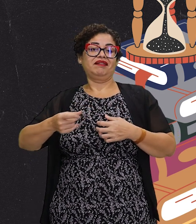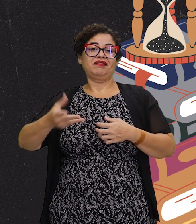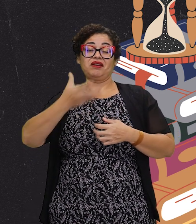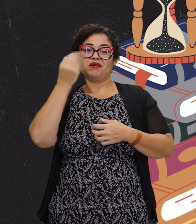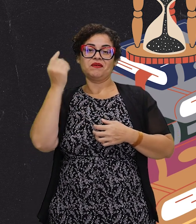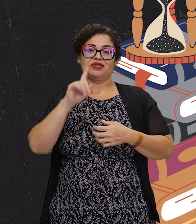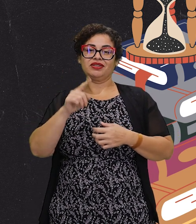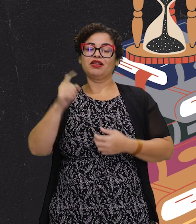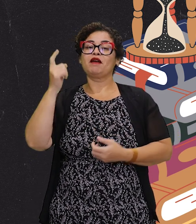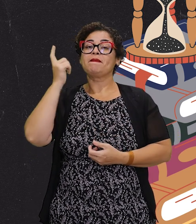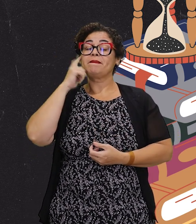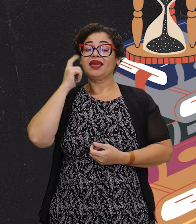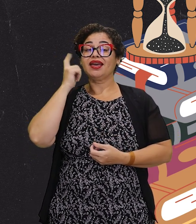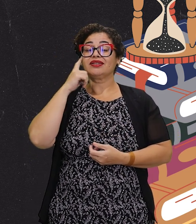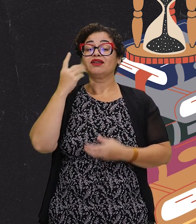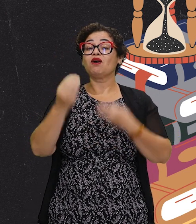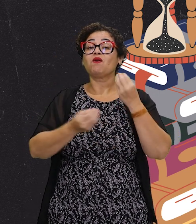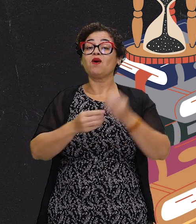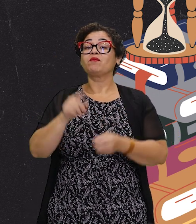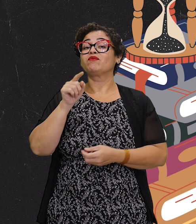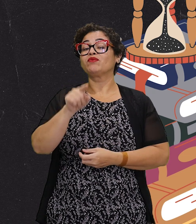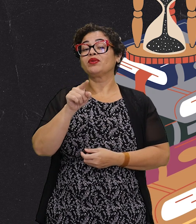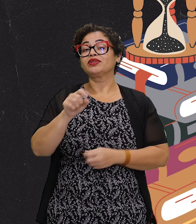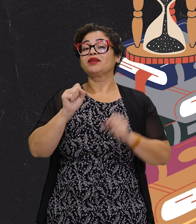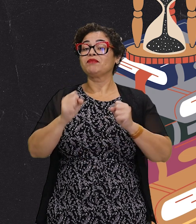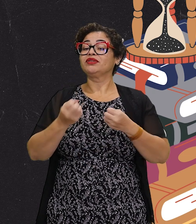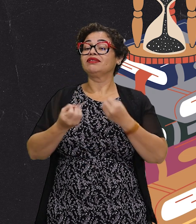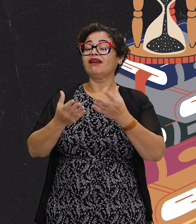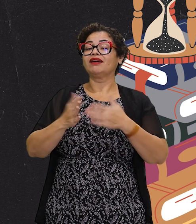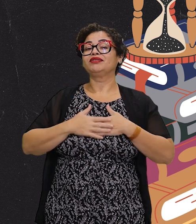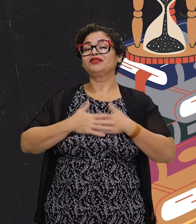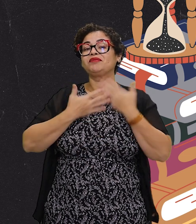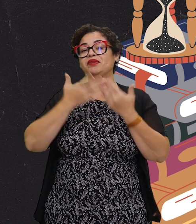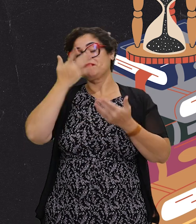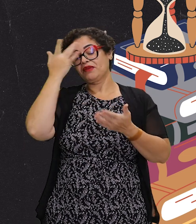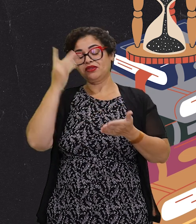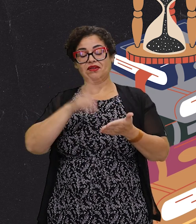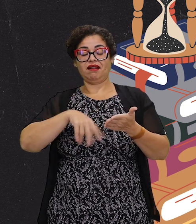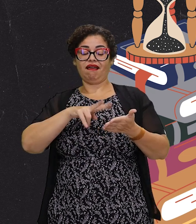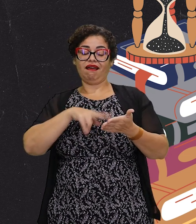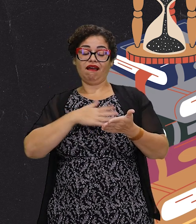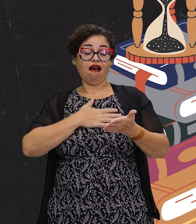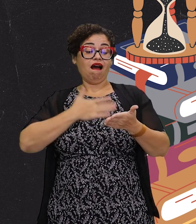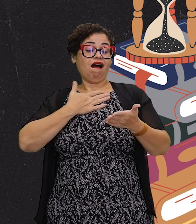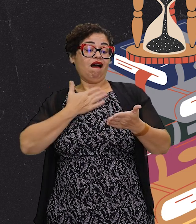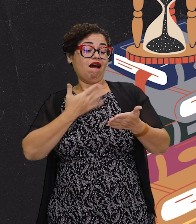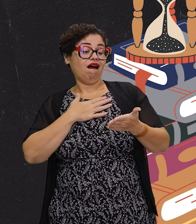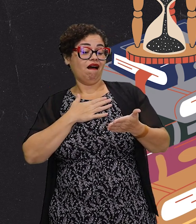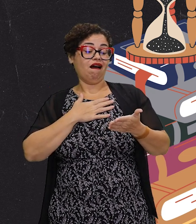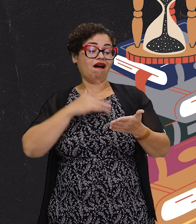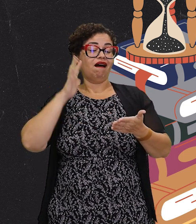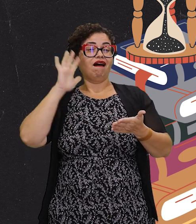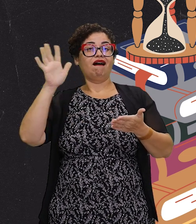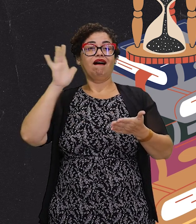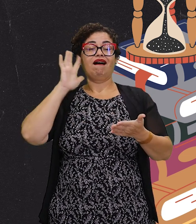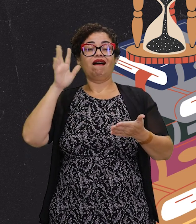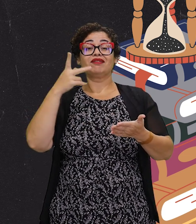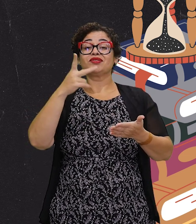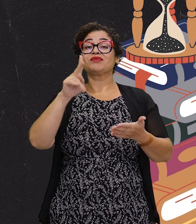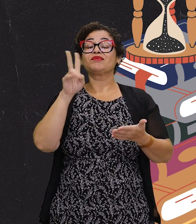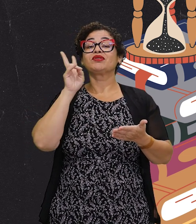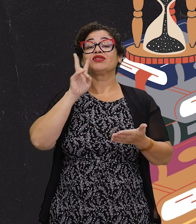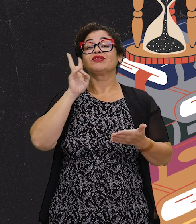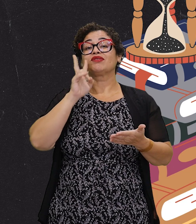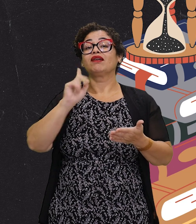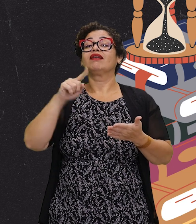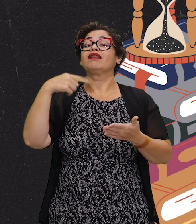impressão duradoura. Pense em como você pode surpreender seus leitores e deixá-los pensando